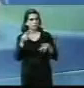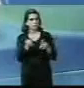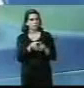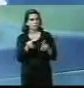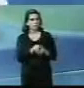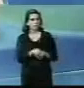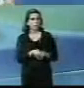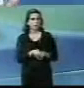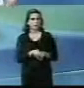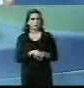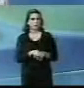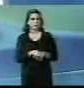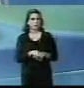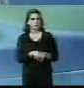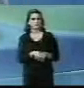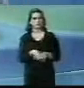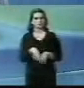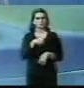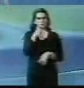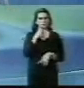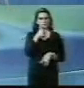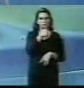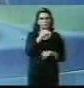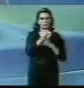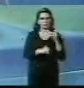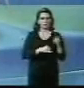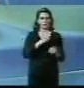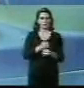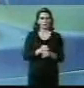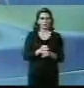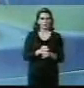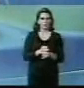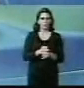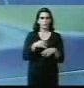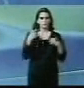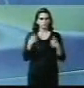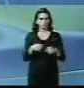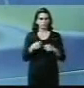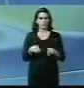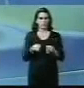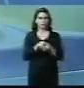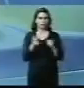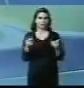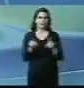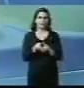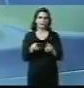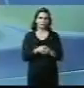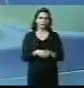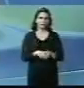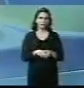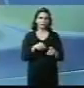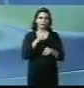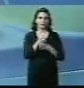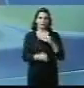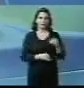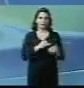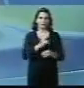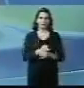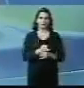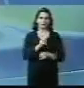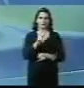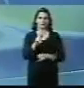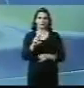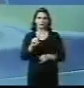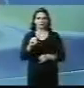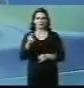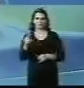mim sacrificar meu link de internet por causa de um site dinâmico? Né? Por causa de um UOL, por causa de um Terra? Se não for, eu aumento